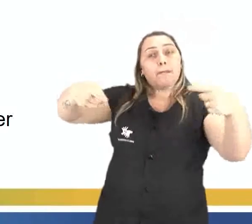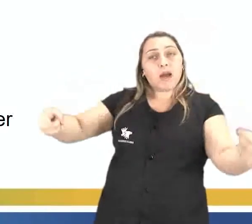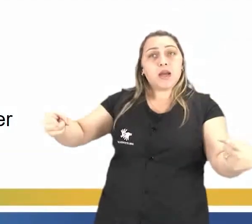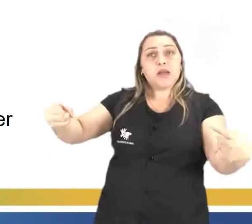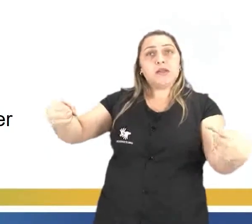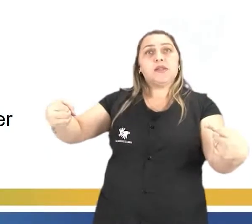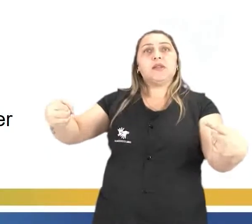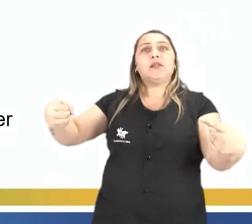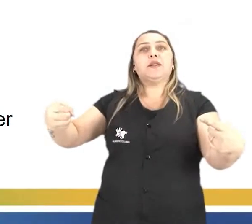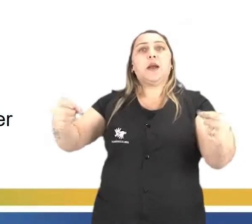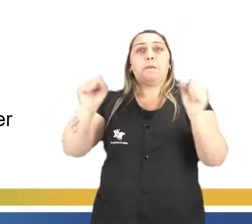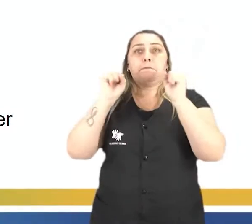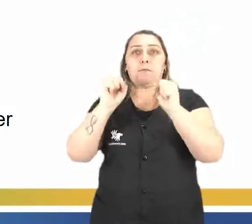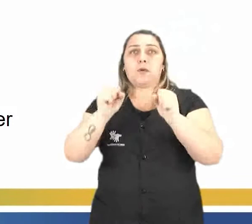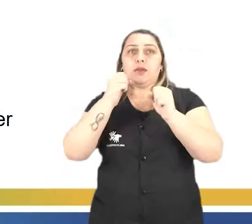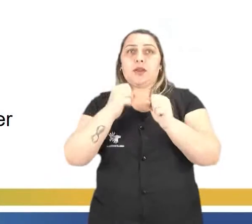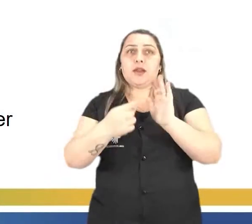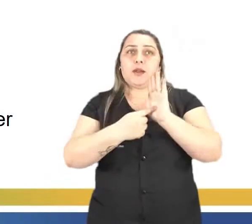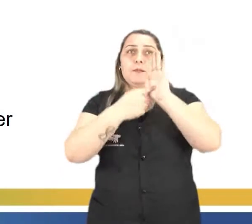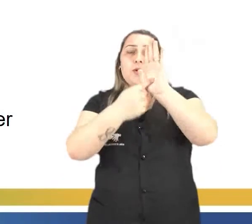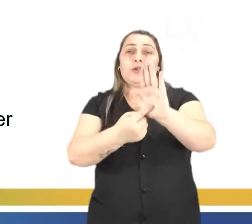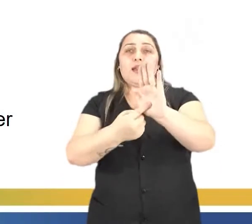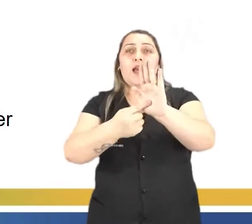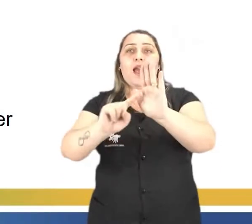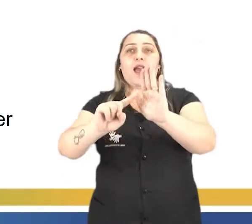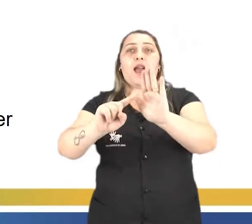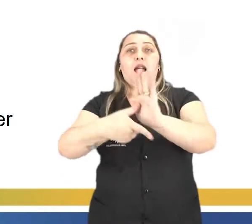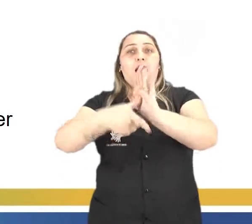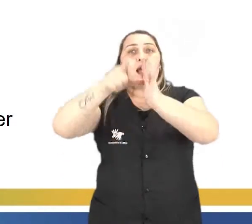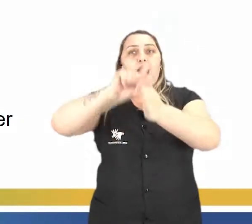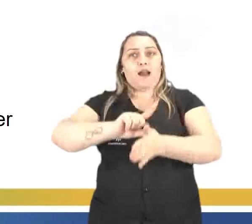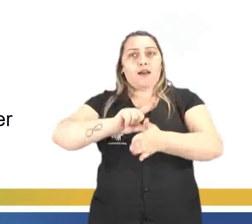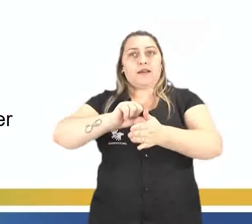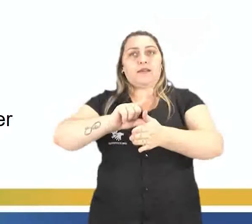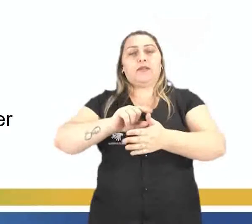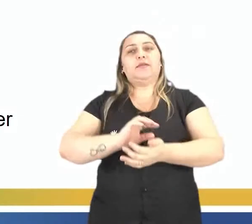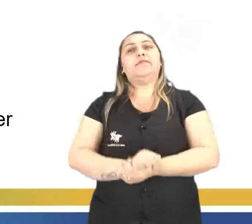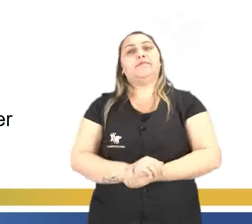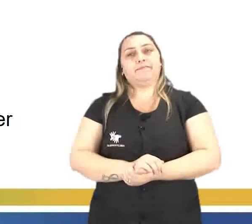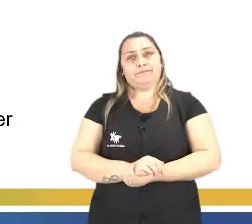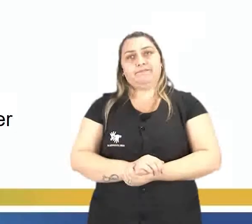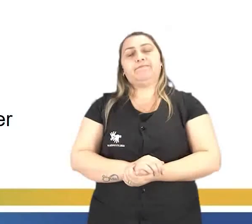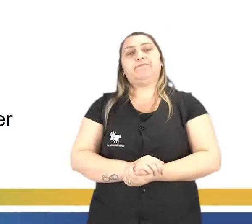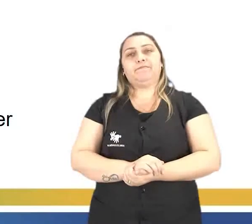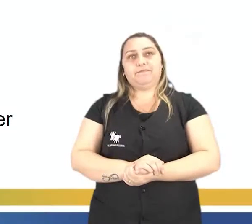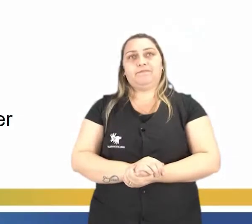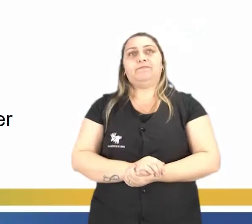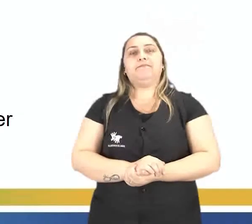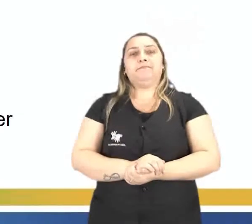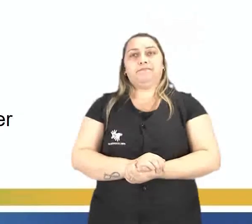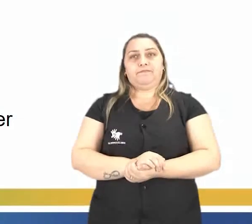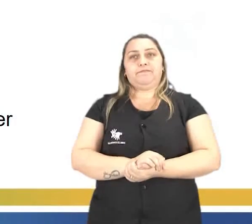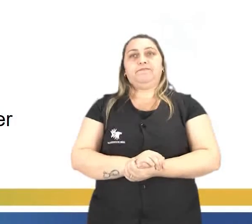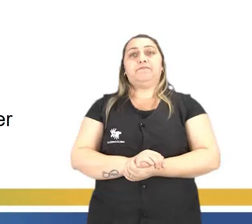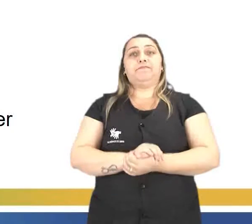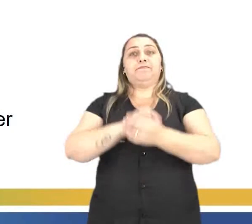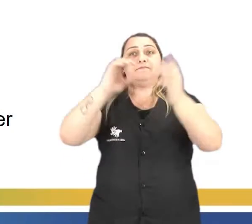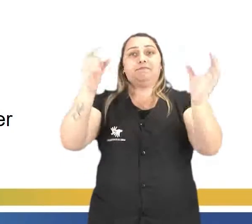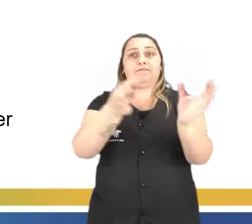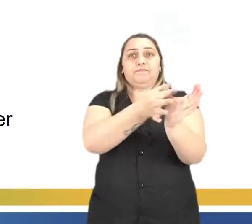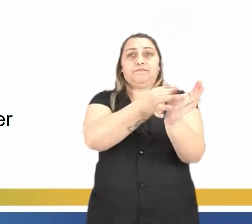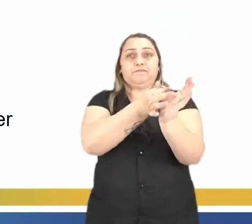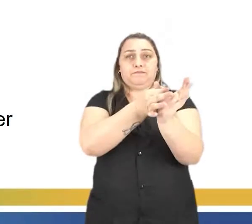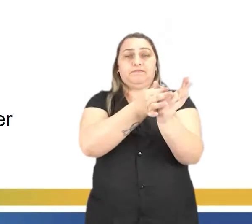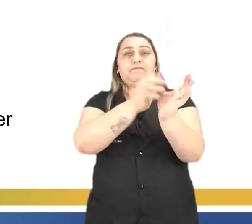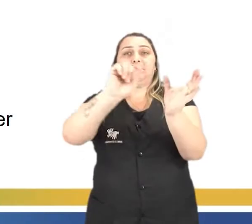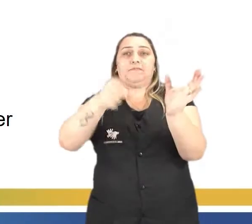a vírgula colocada depois de mas, deveria aparecer antes dele, como foi explicado, né, nas conjunções.